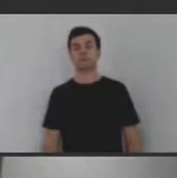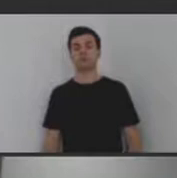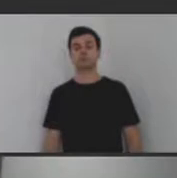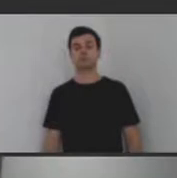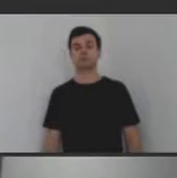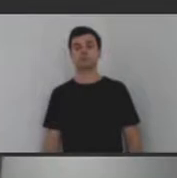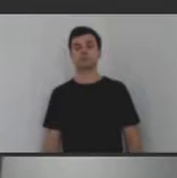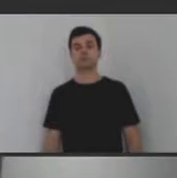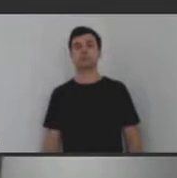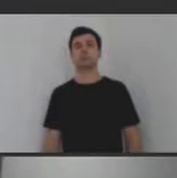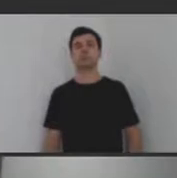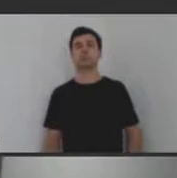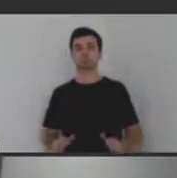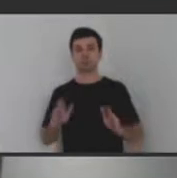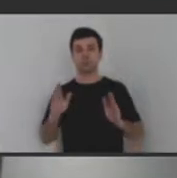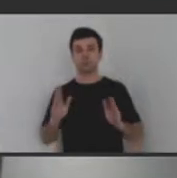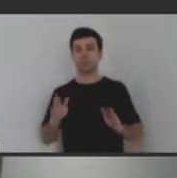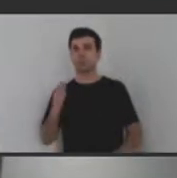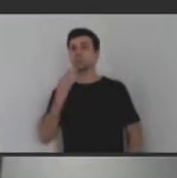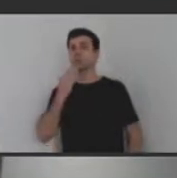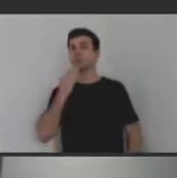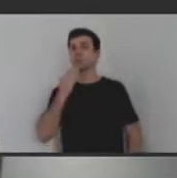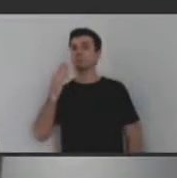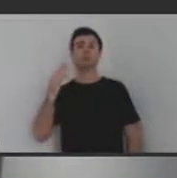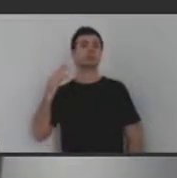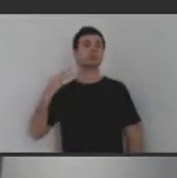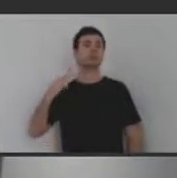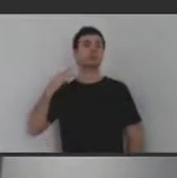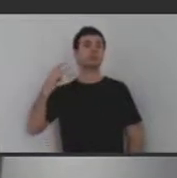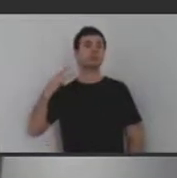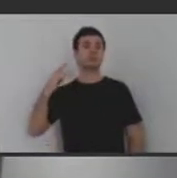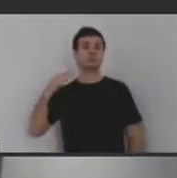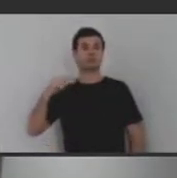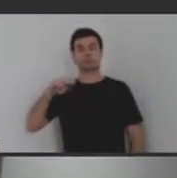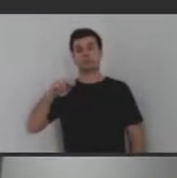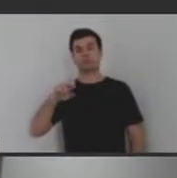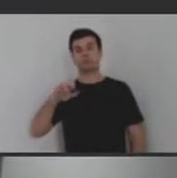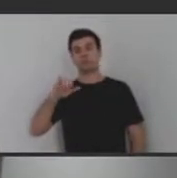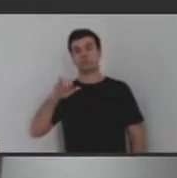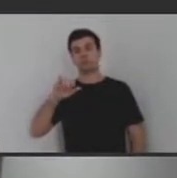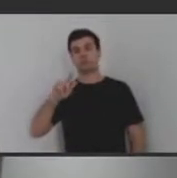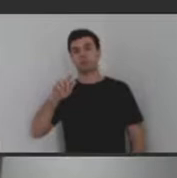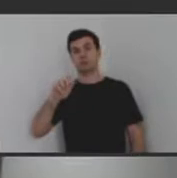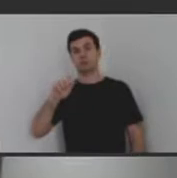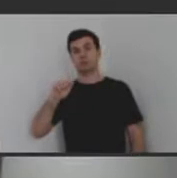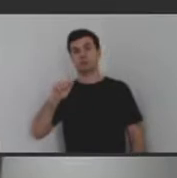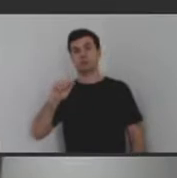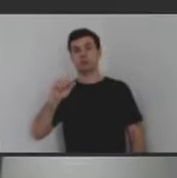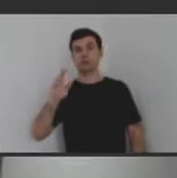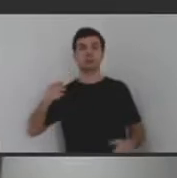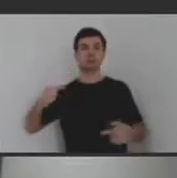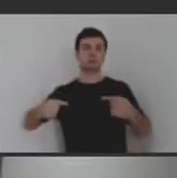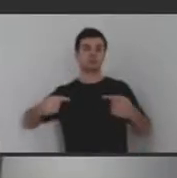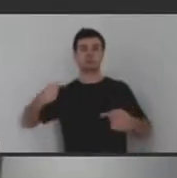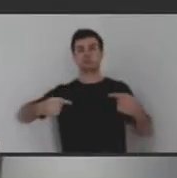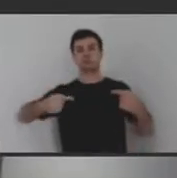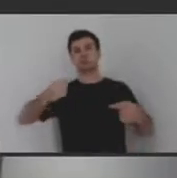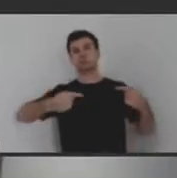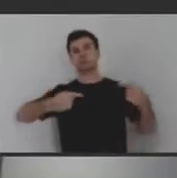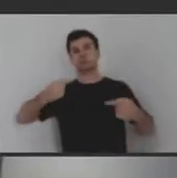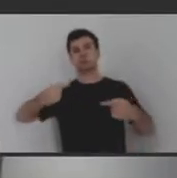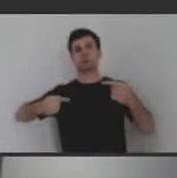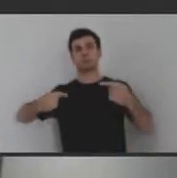A moção de apelo de autoria do vereador Neido Gás, de número 105 de 2020, está em discussão.